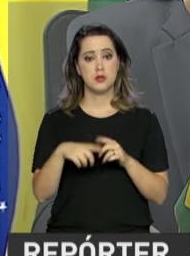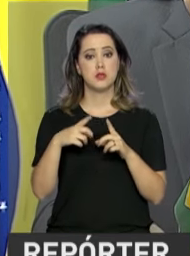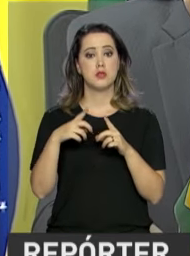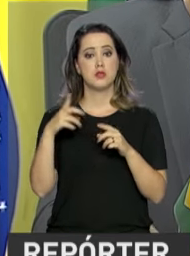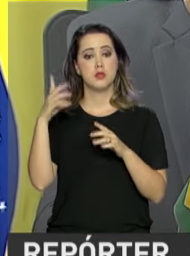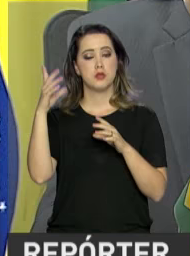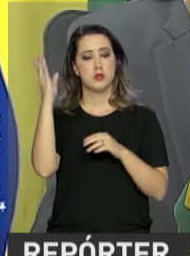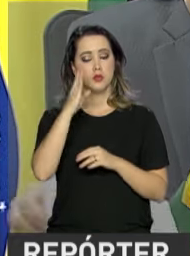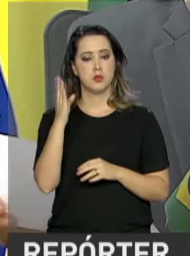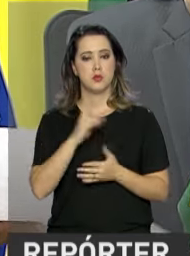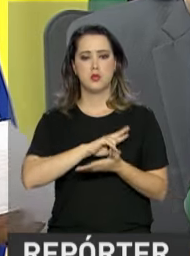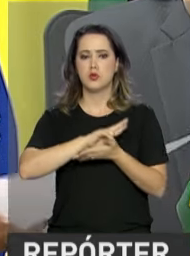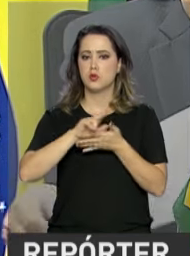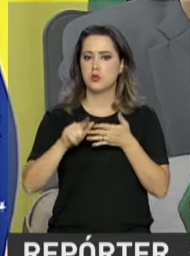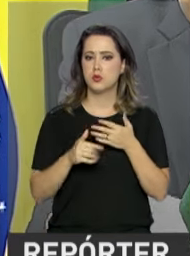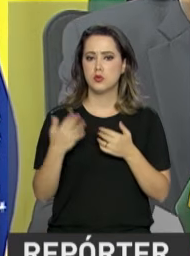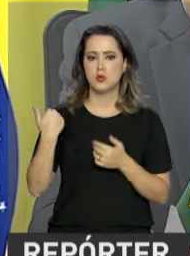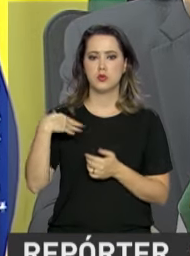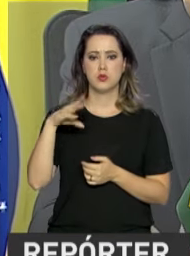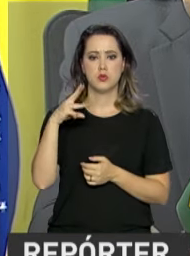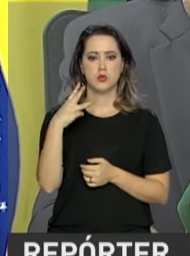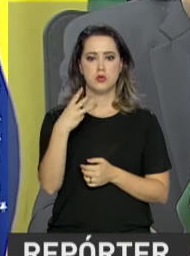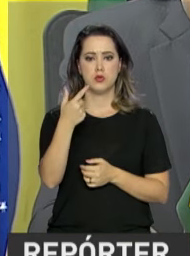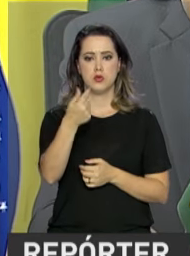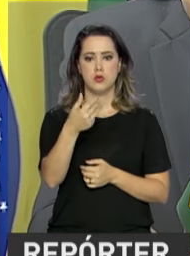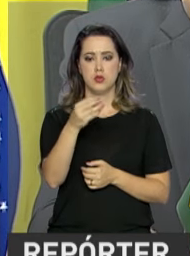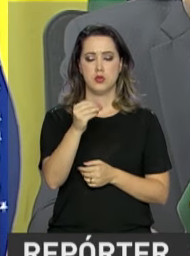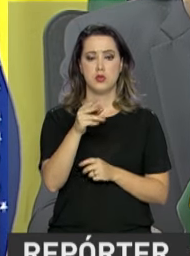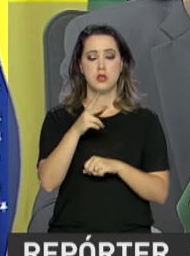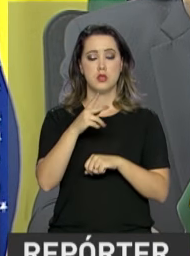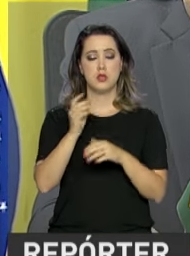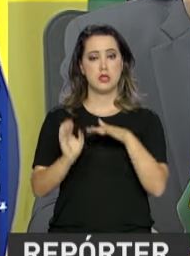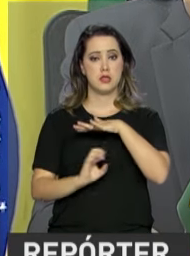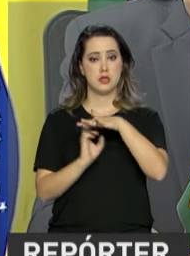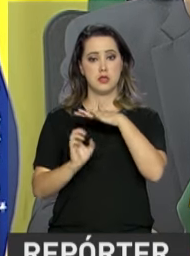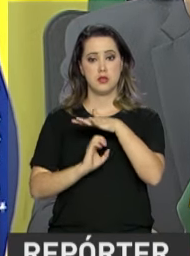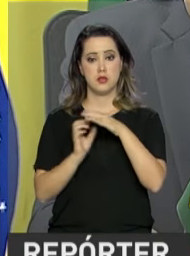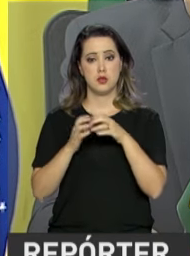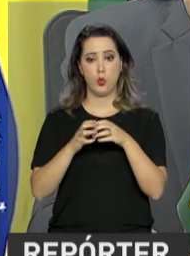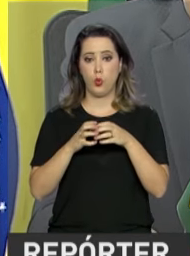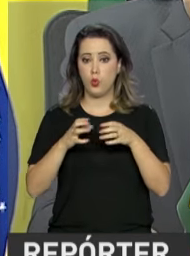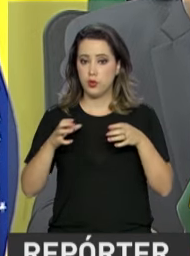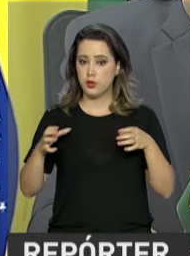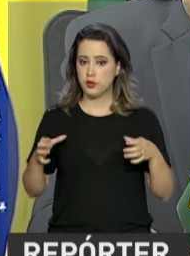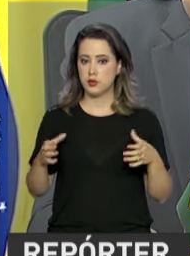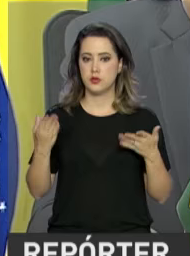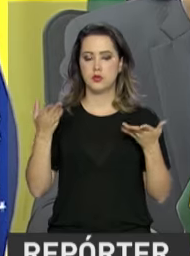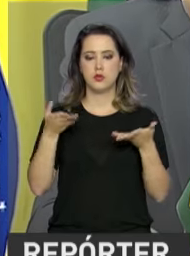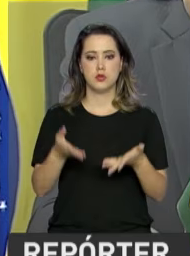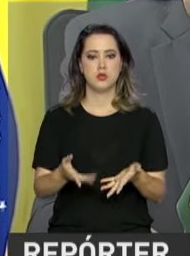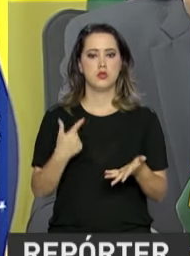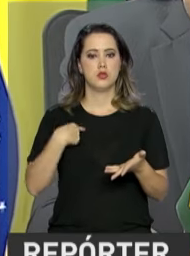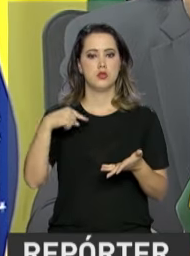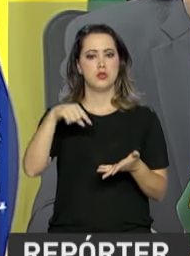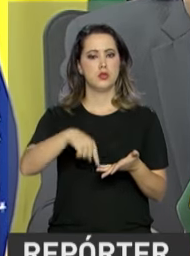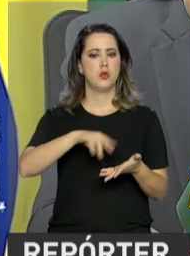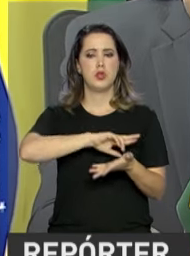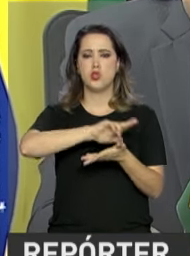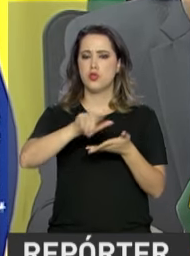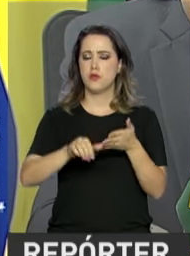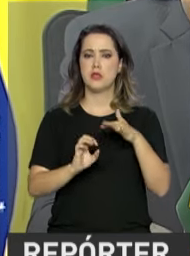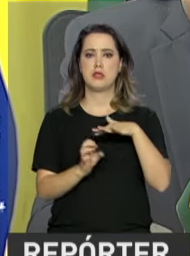muitas. Tem umas 370 hoje, das maiores, que são a Nestlé, a Roche,